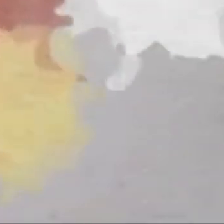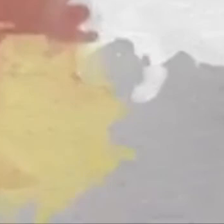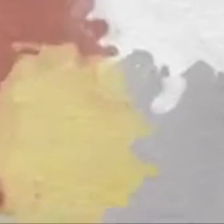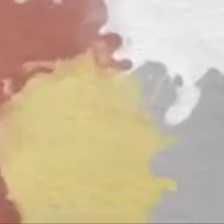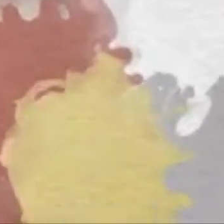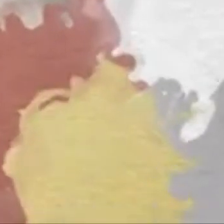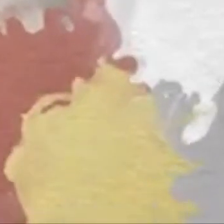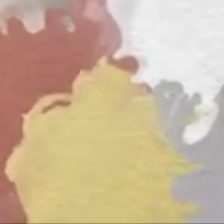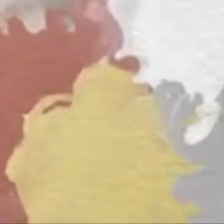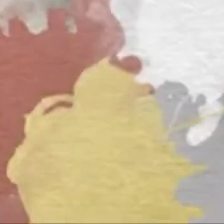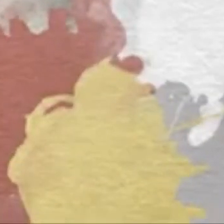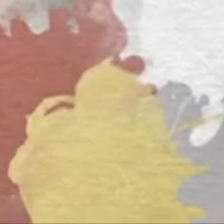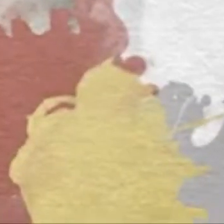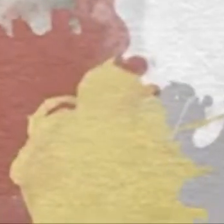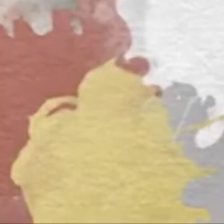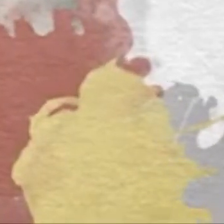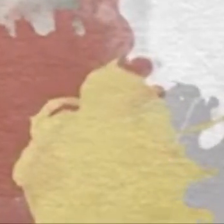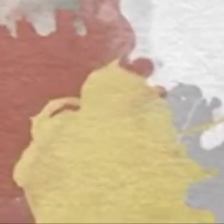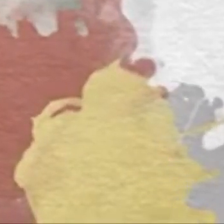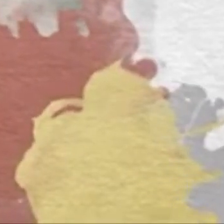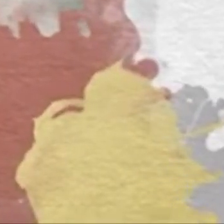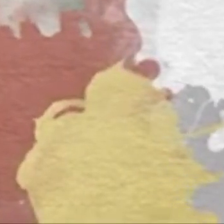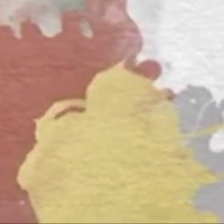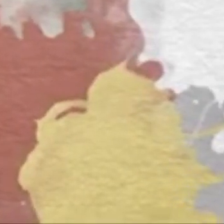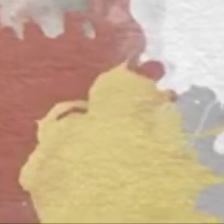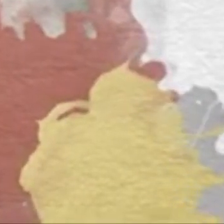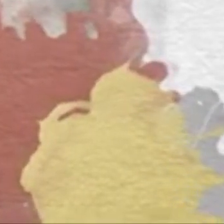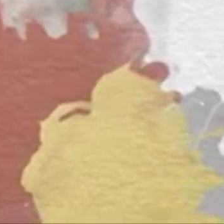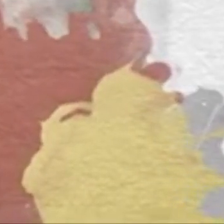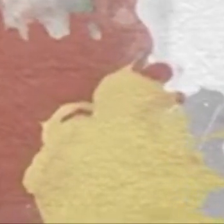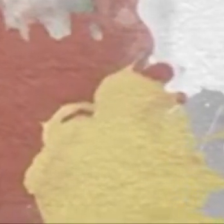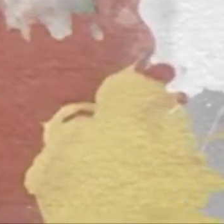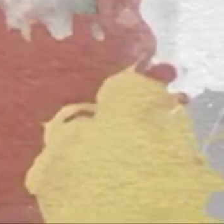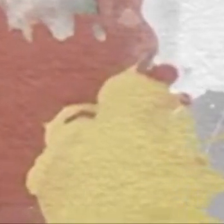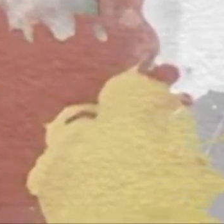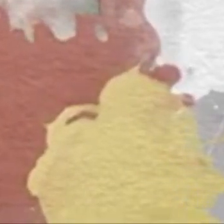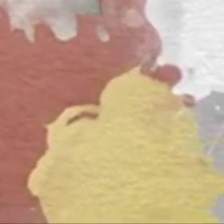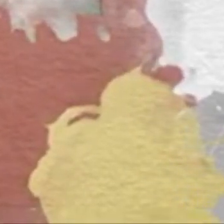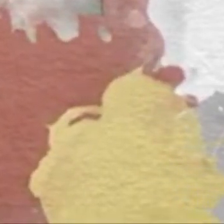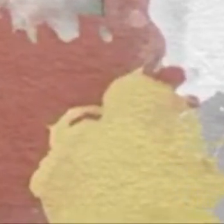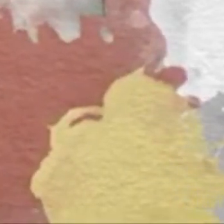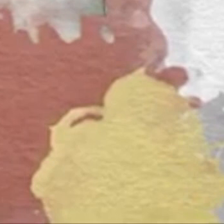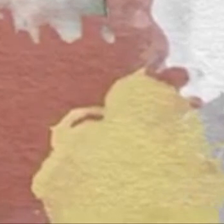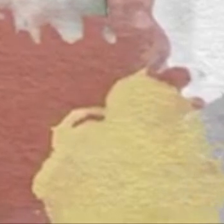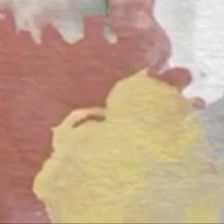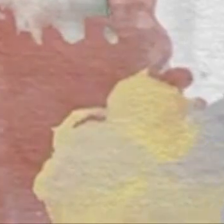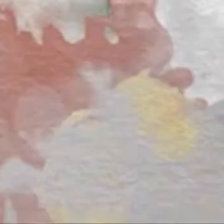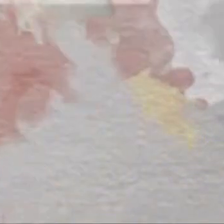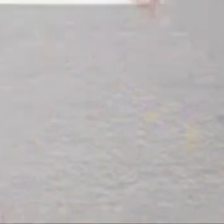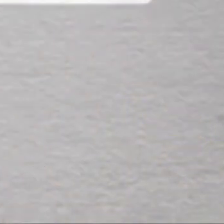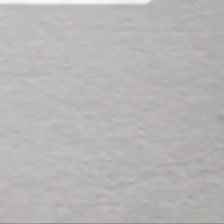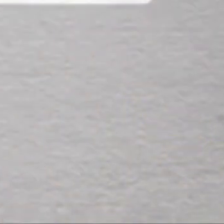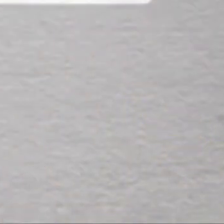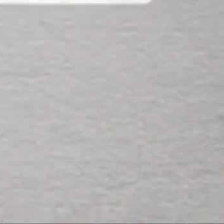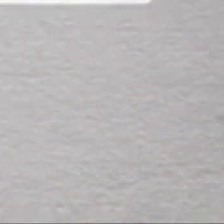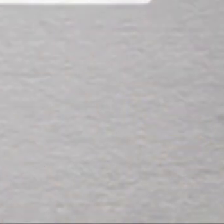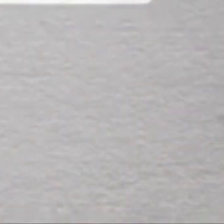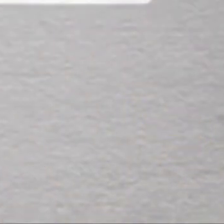Nós reconhecemos e agradecemos a dedicação de vocês para salvar vidas.